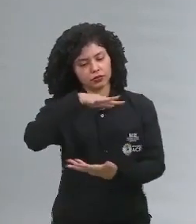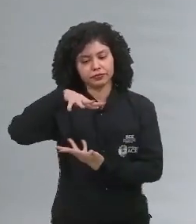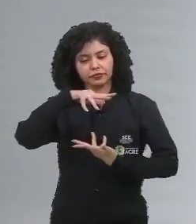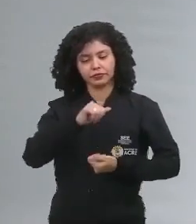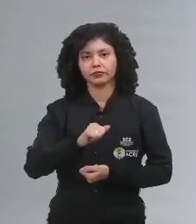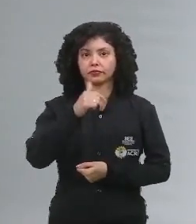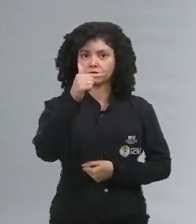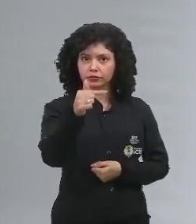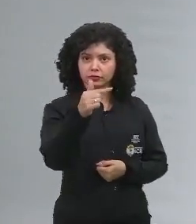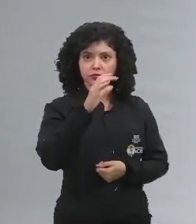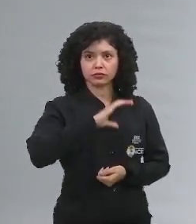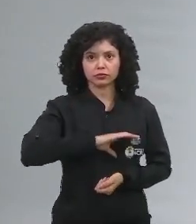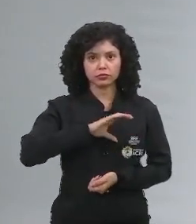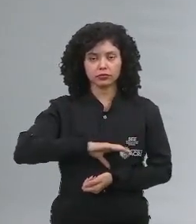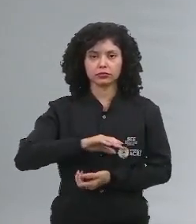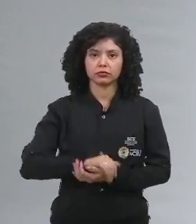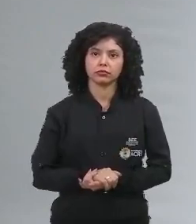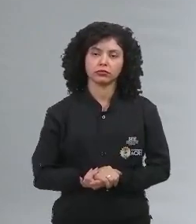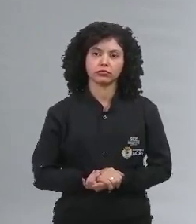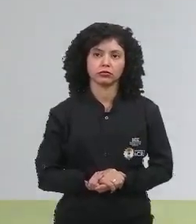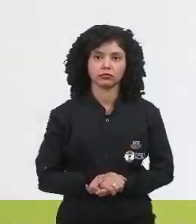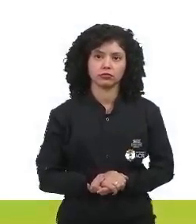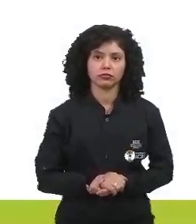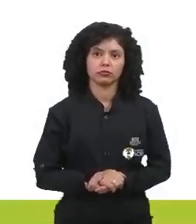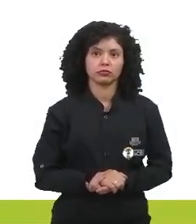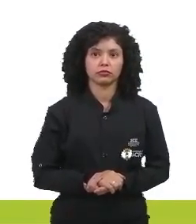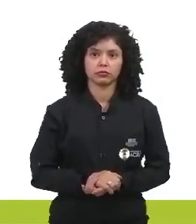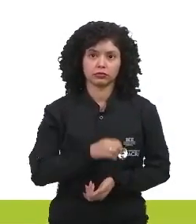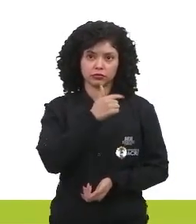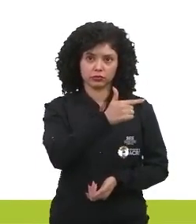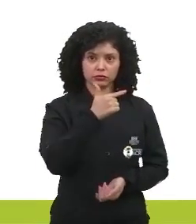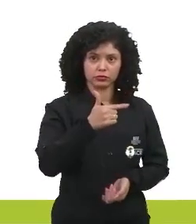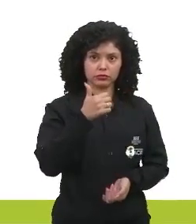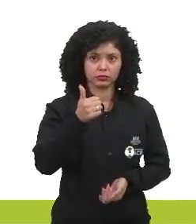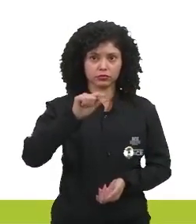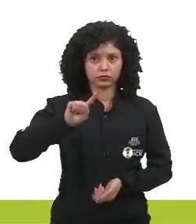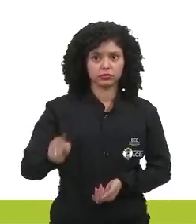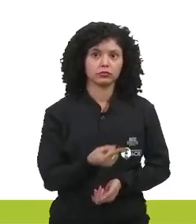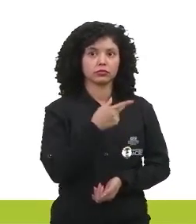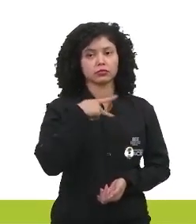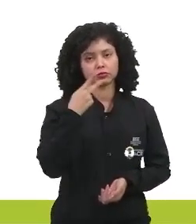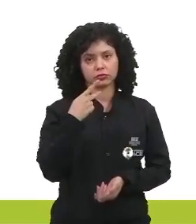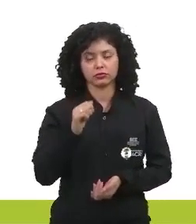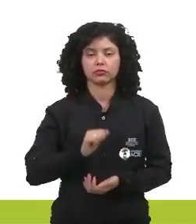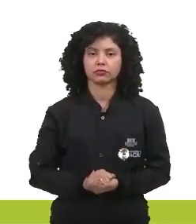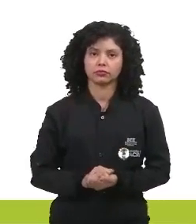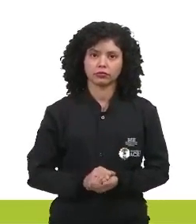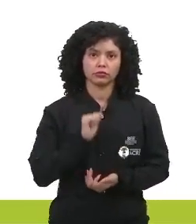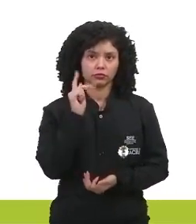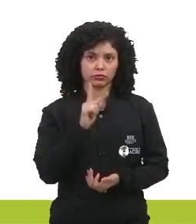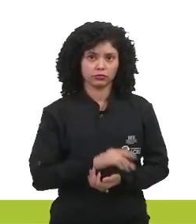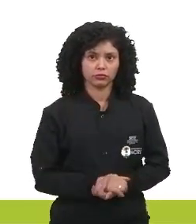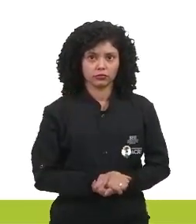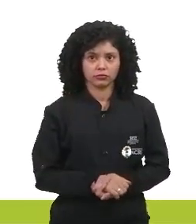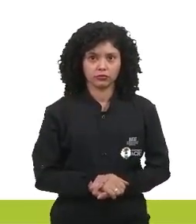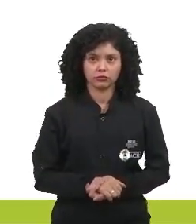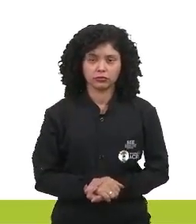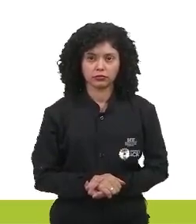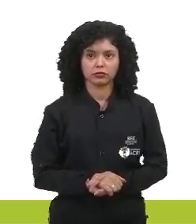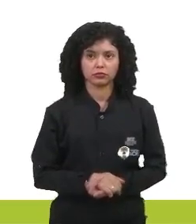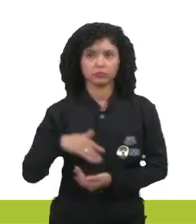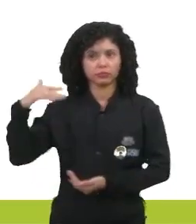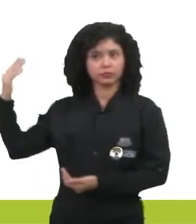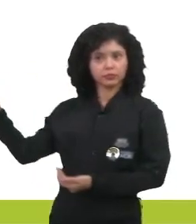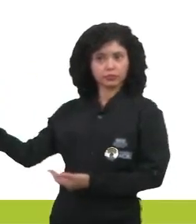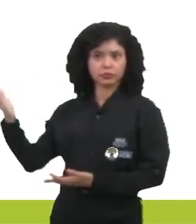nós estamos em 7º lugar. E aí nós temos aqui 221 milhões de falantes, tá ok? E aí